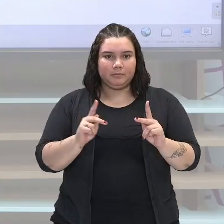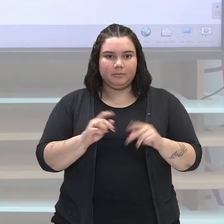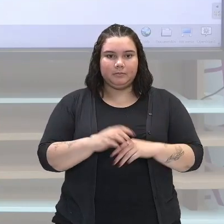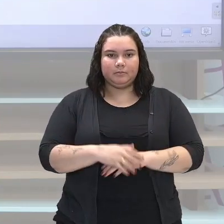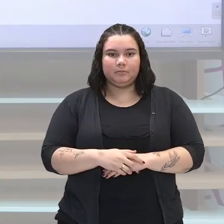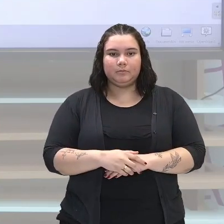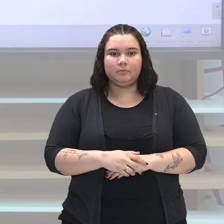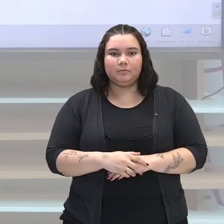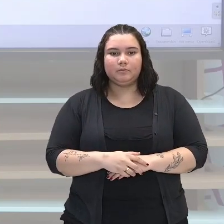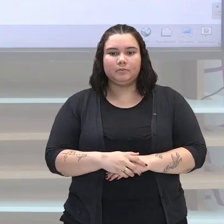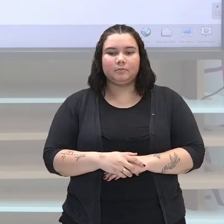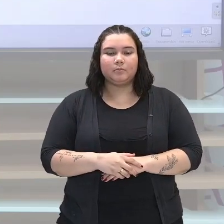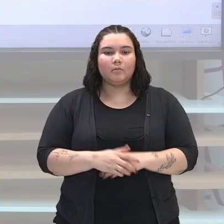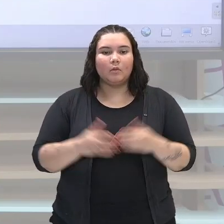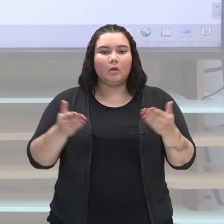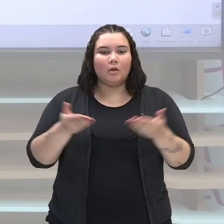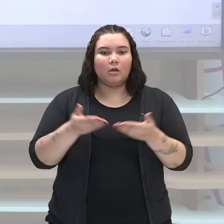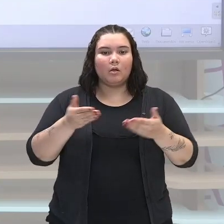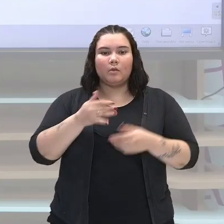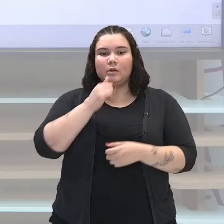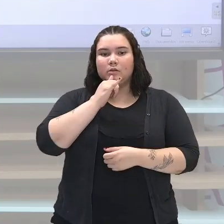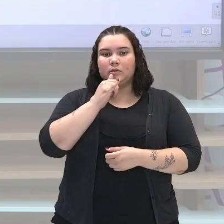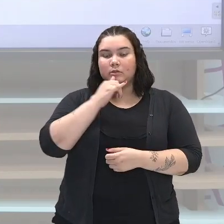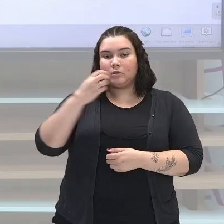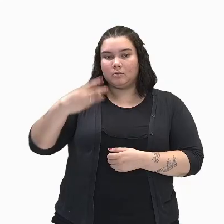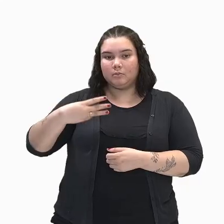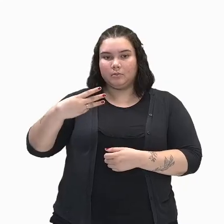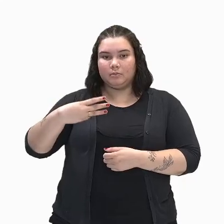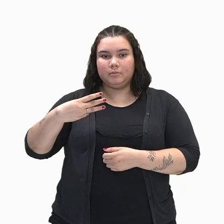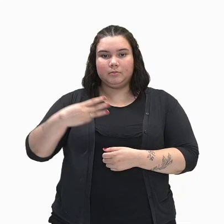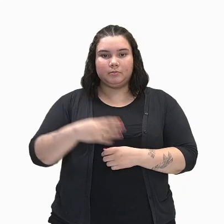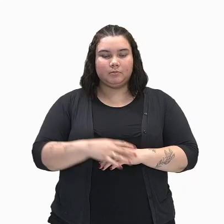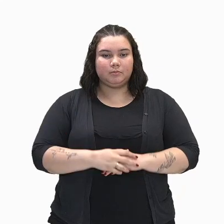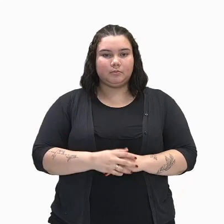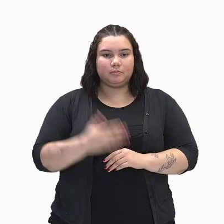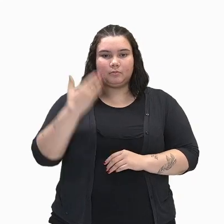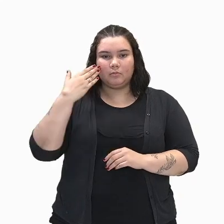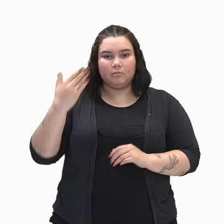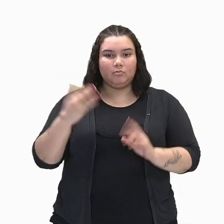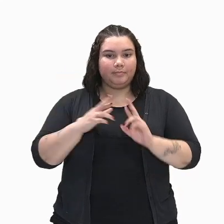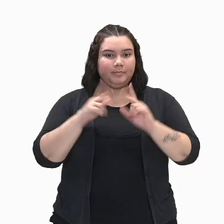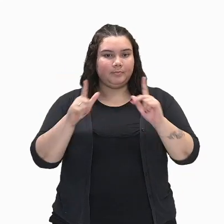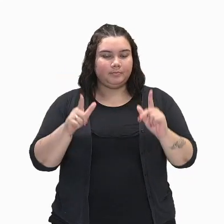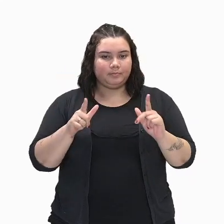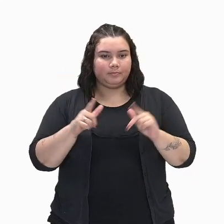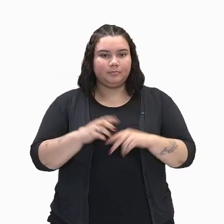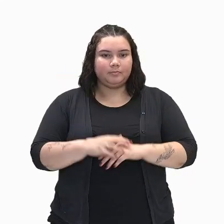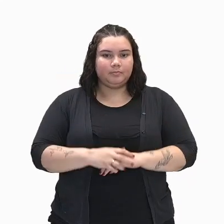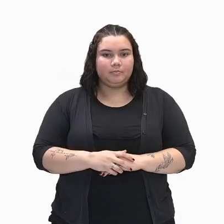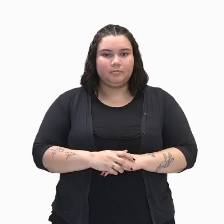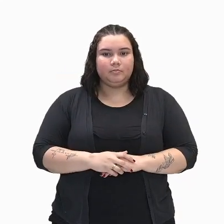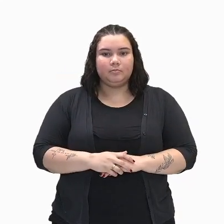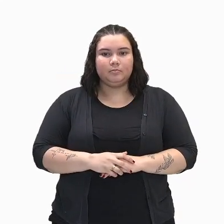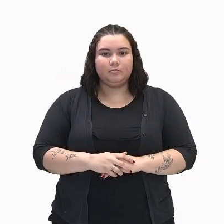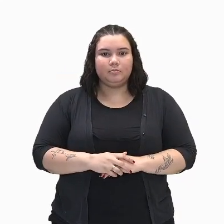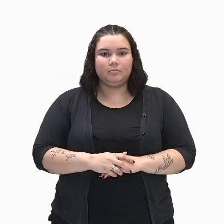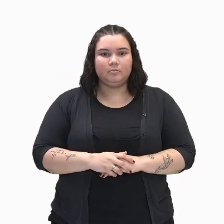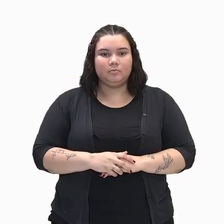tá bom? Vamos agora para o nosso exemplo de número 3, que é um pouquinho diferente. No exemplo 3,